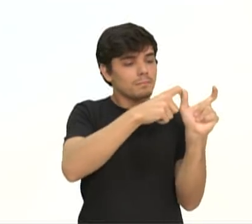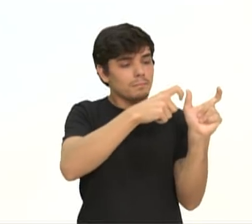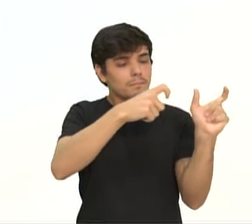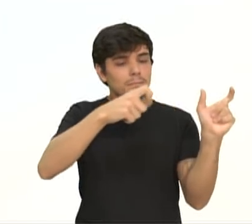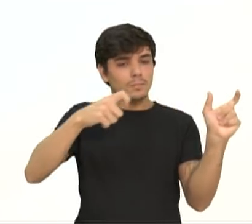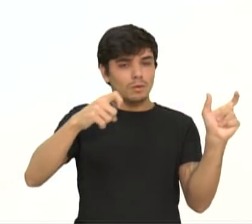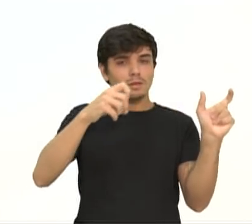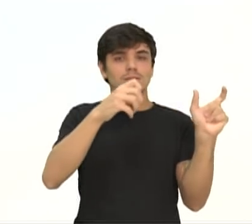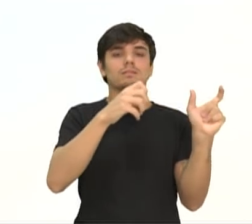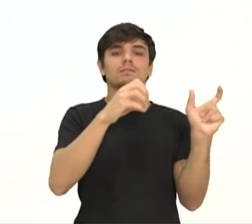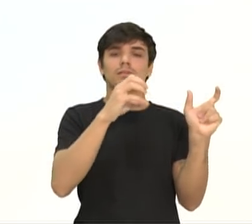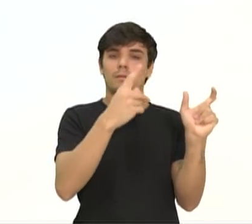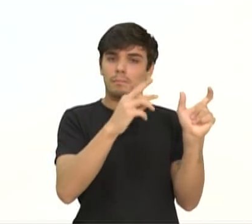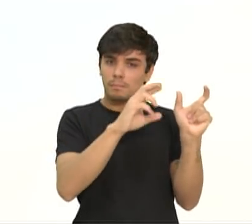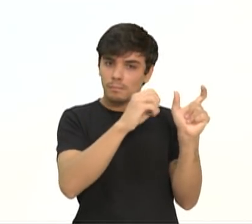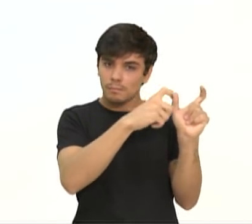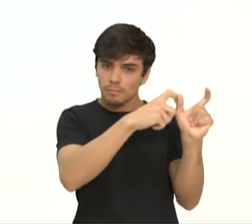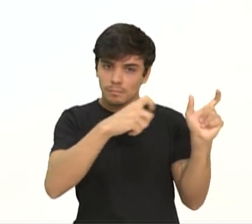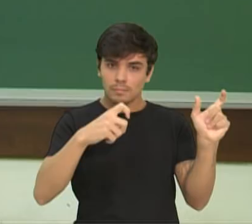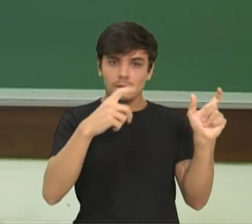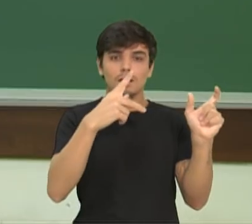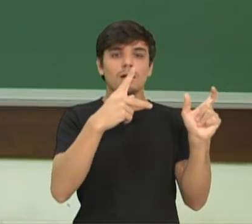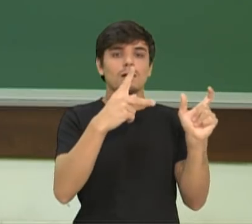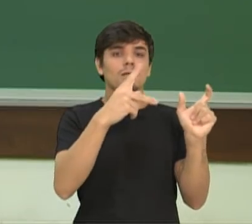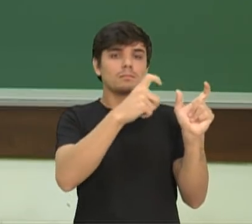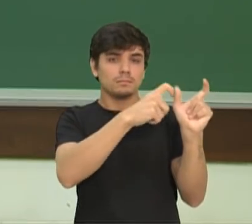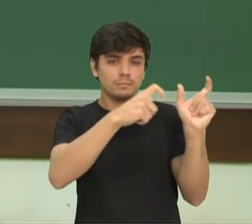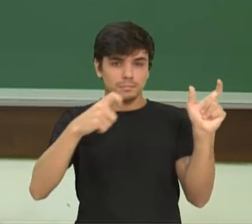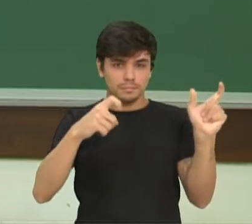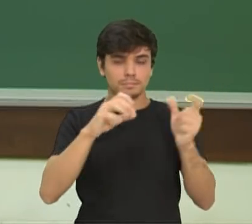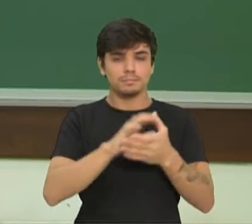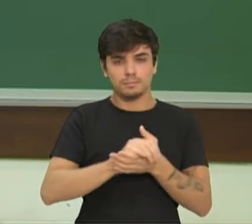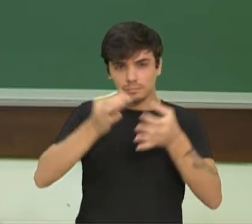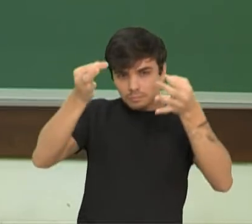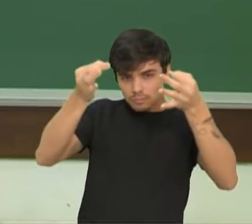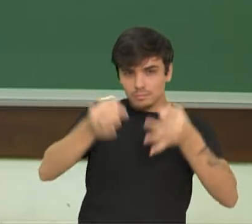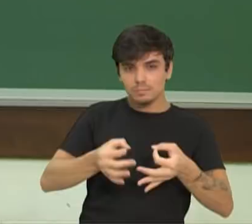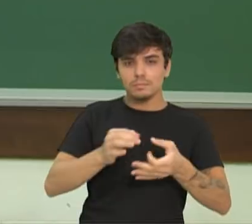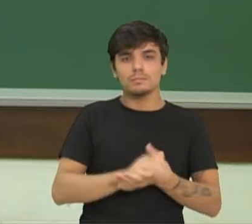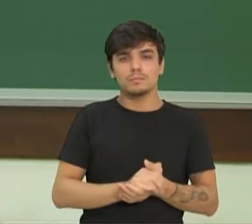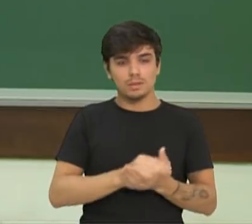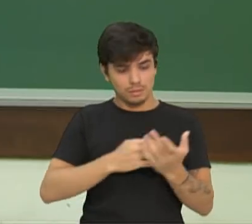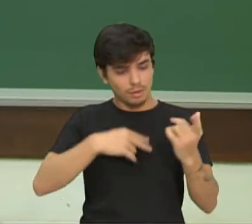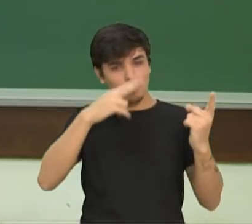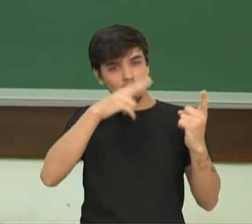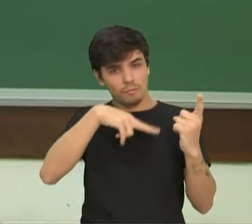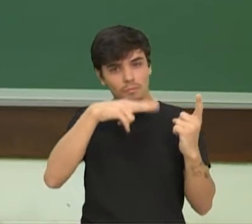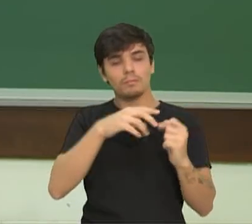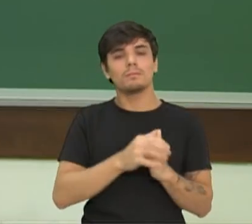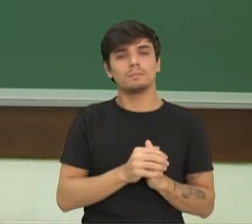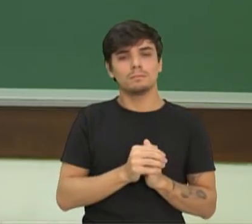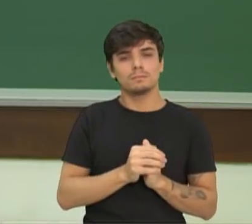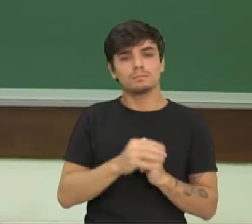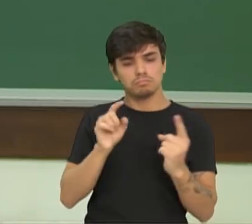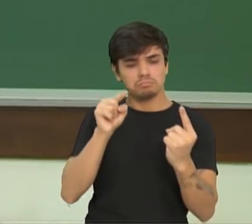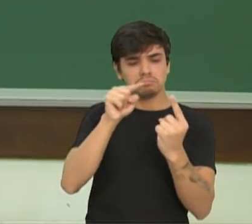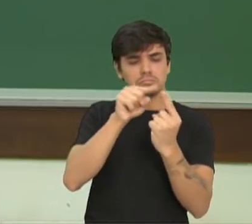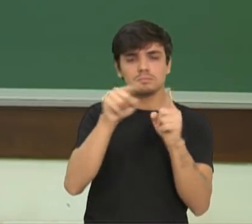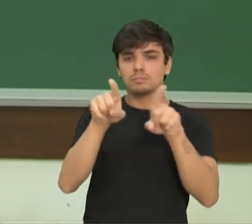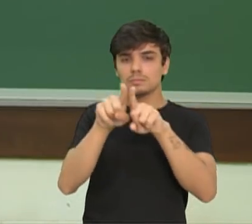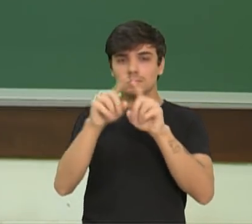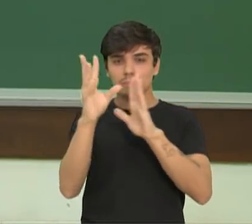e proparoxítonas. Certo? Como você verificou os nossos objetivos e o nosso